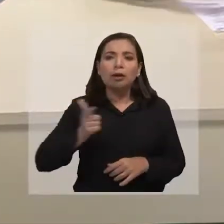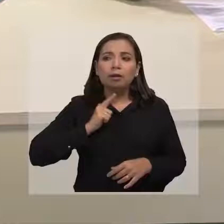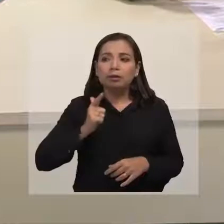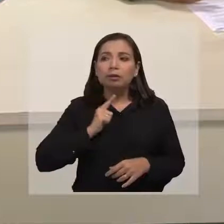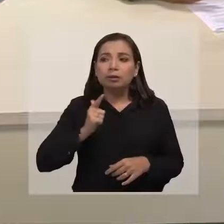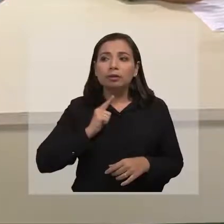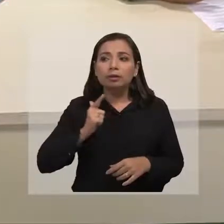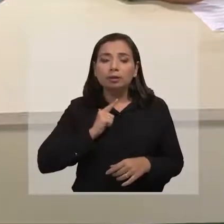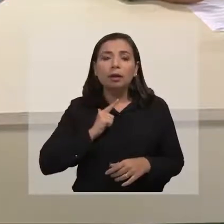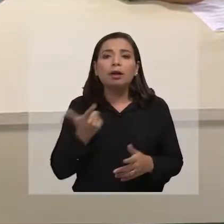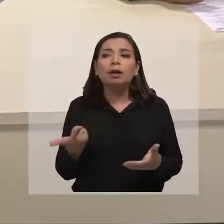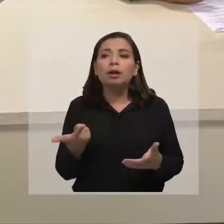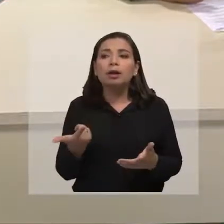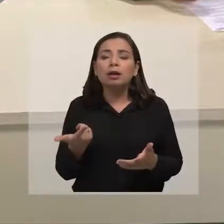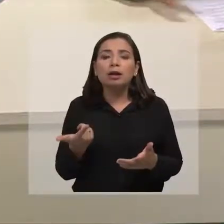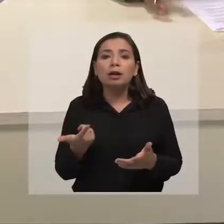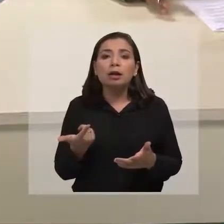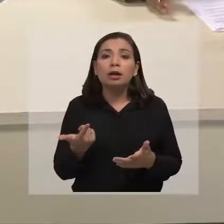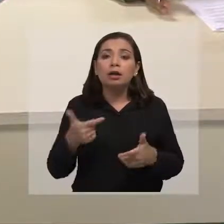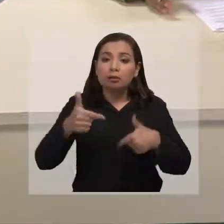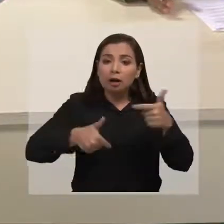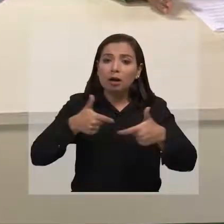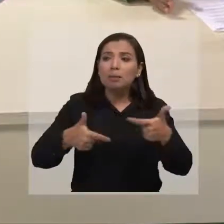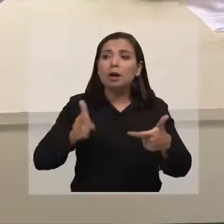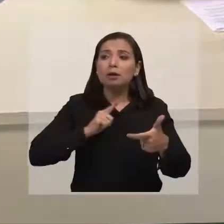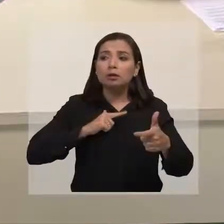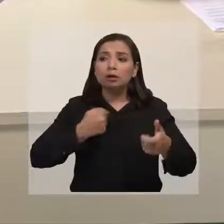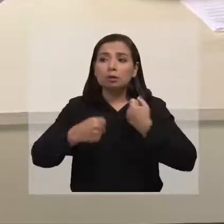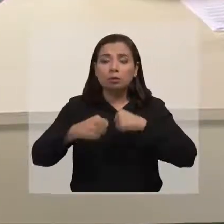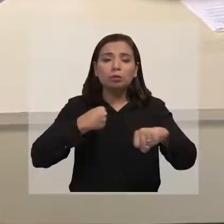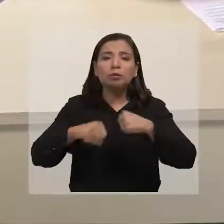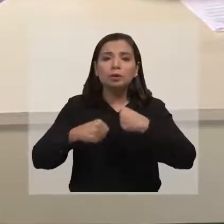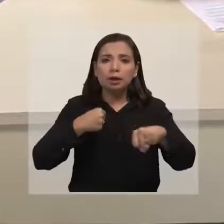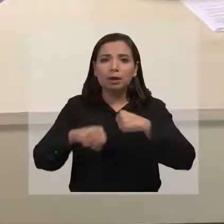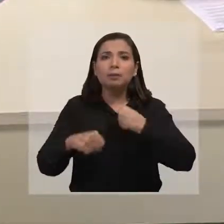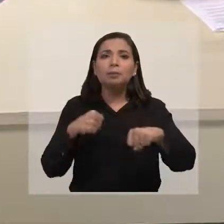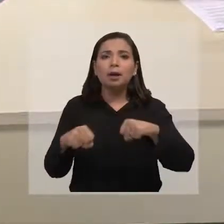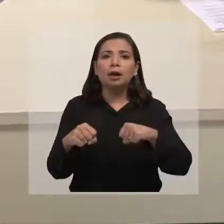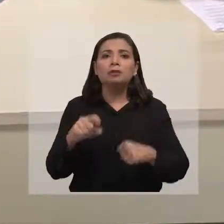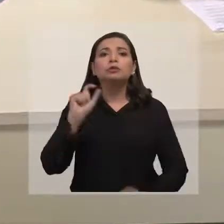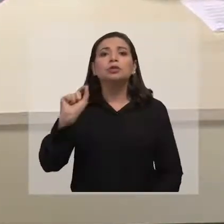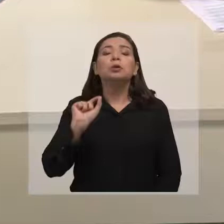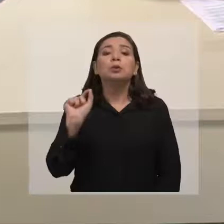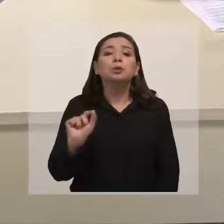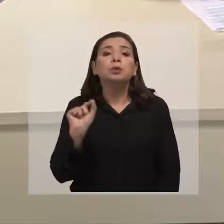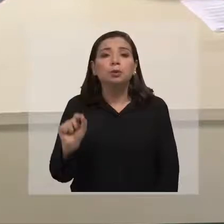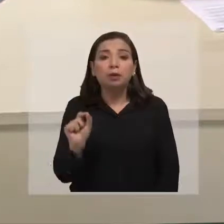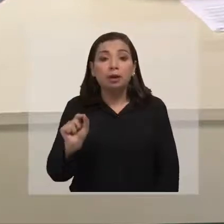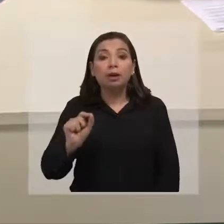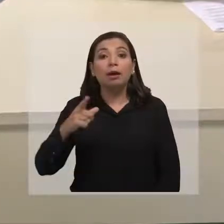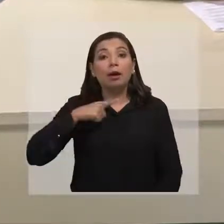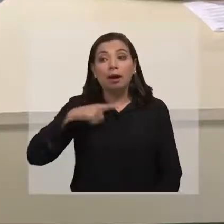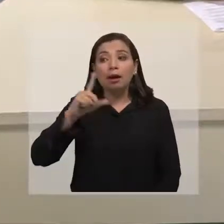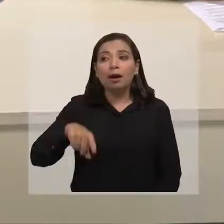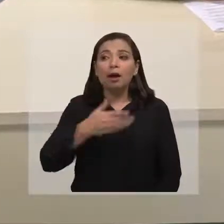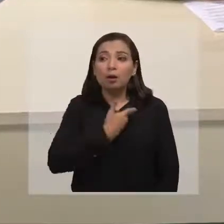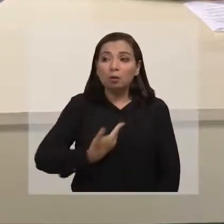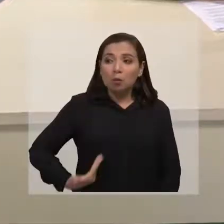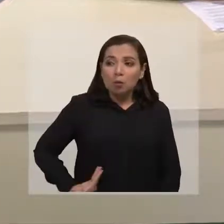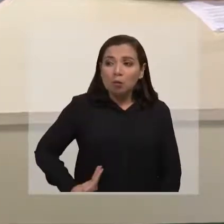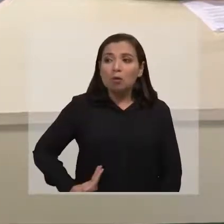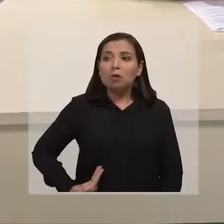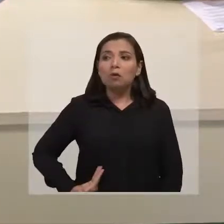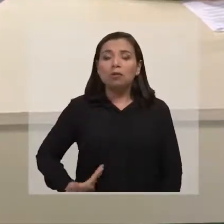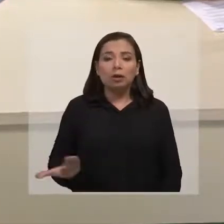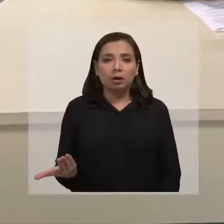muita energia para esse debate e a energia para governar, para...